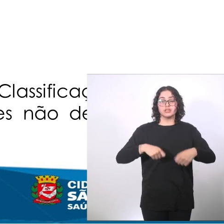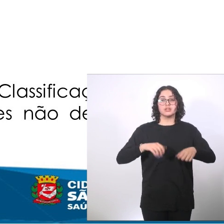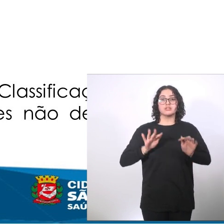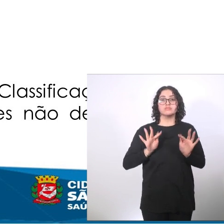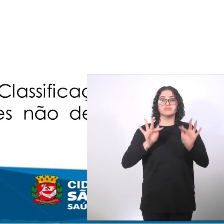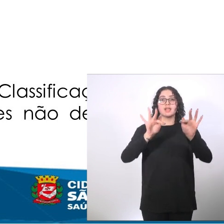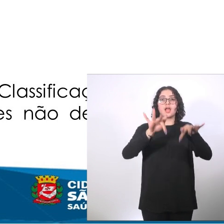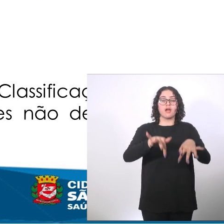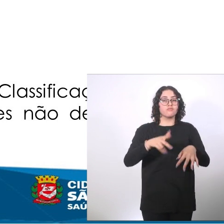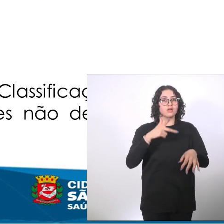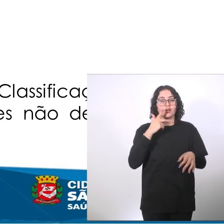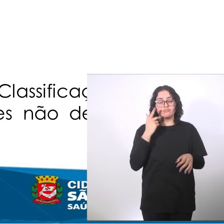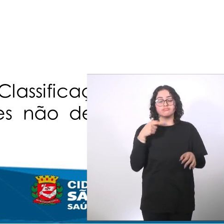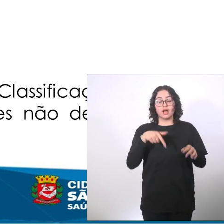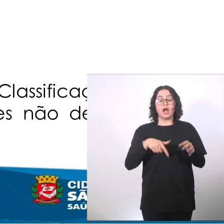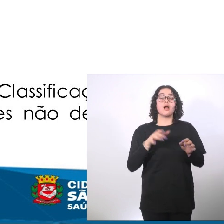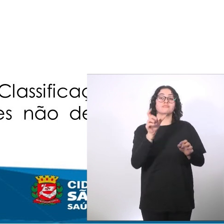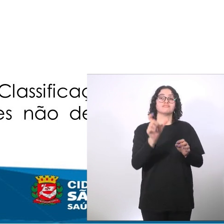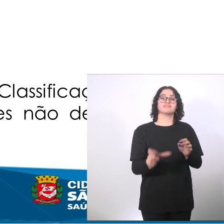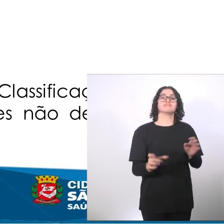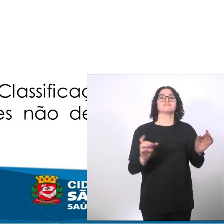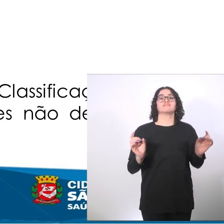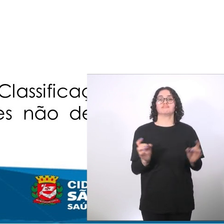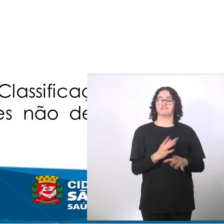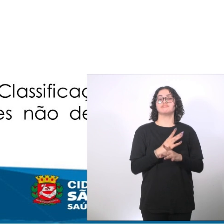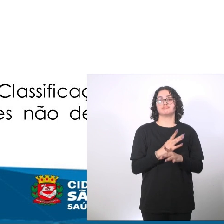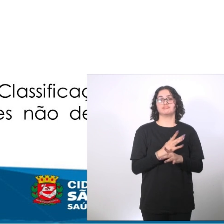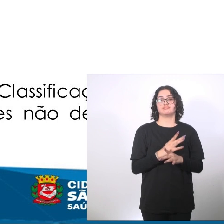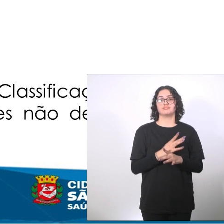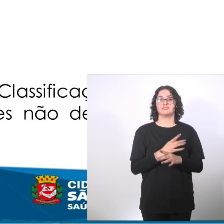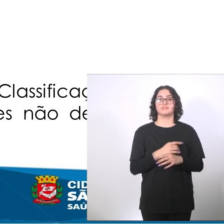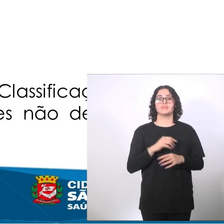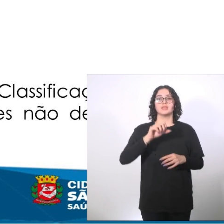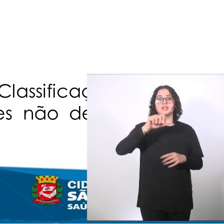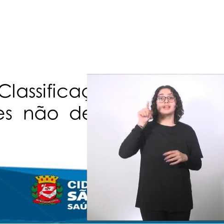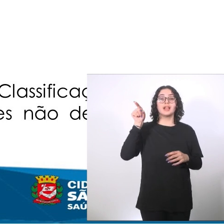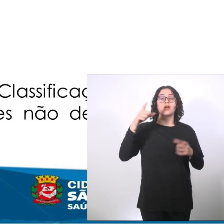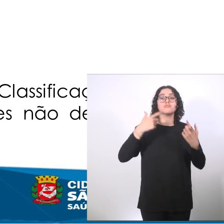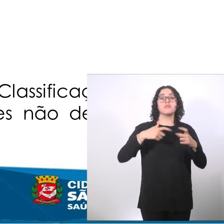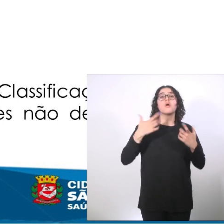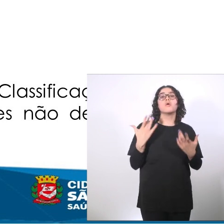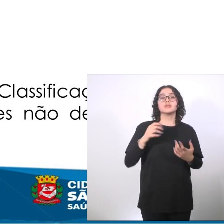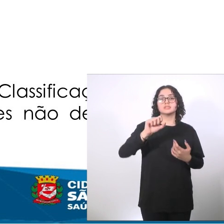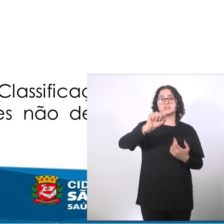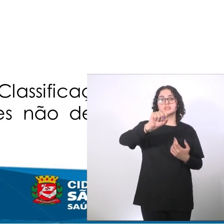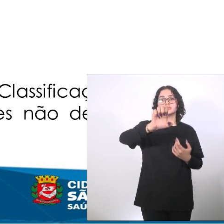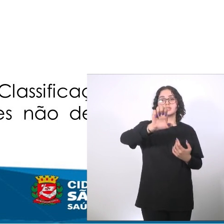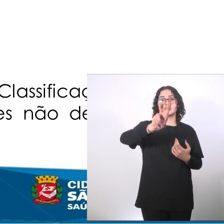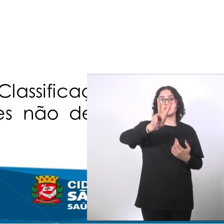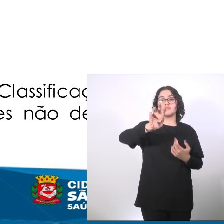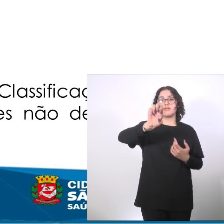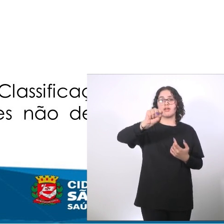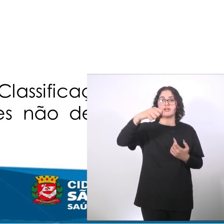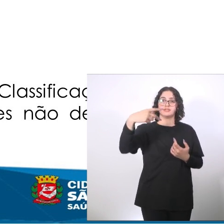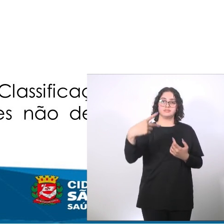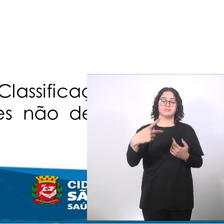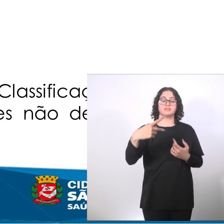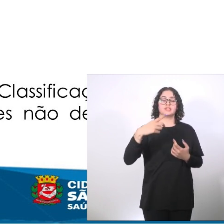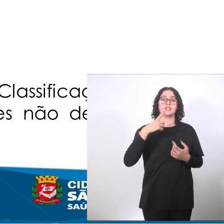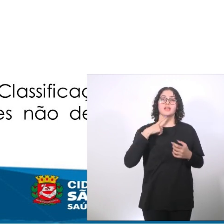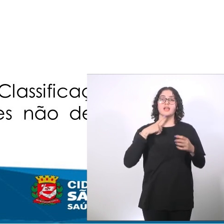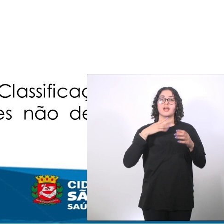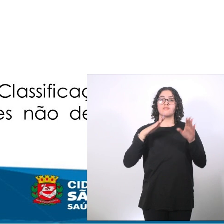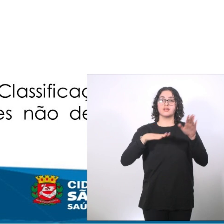desse caso no campo de evolução do CVESP. Então, a gente tem muitas fichas, às vezes em